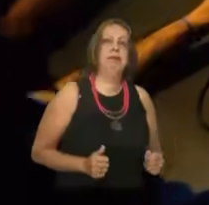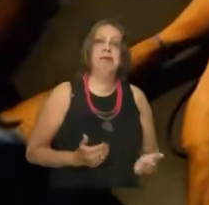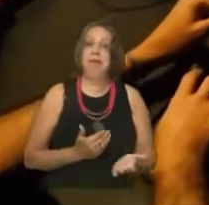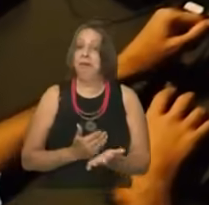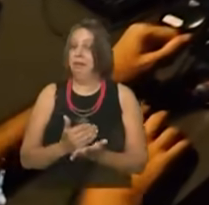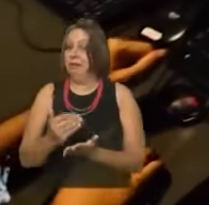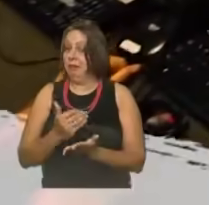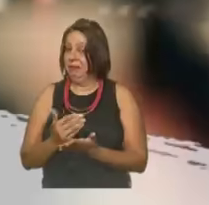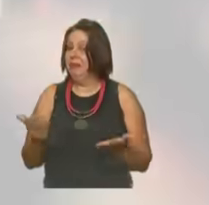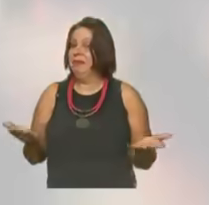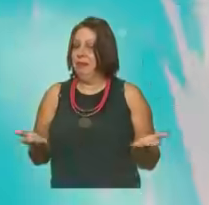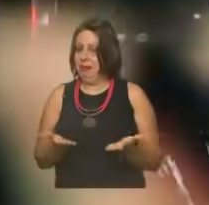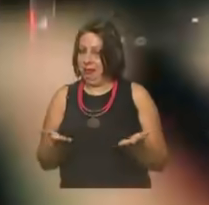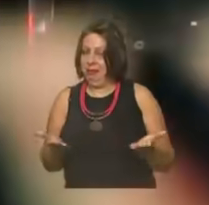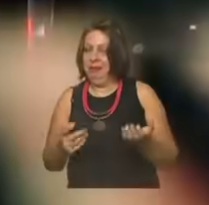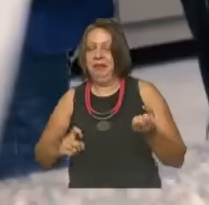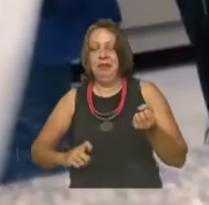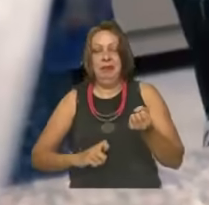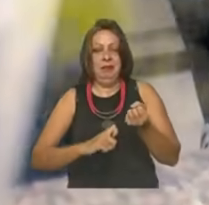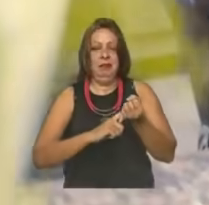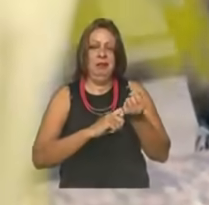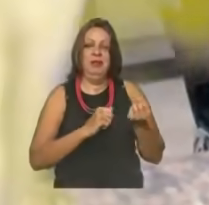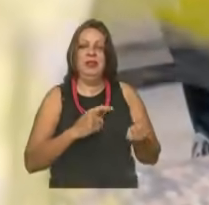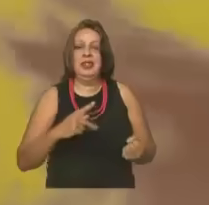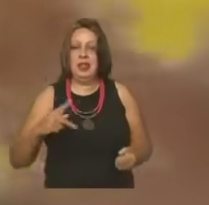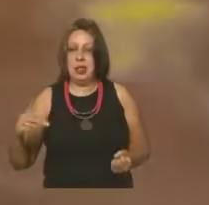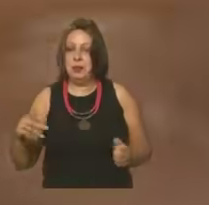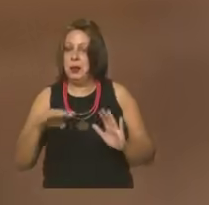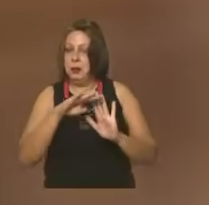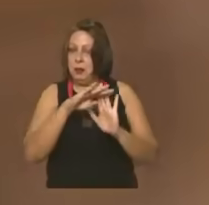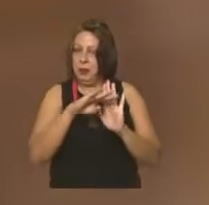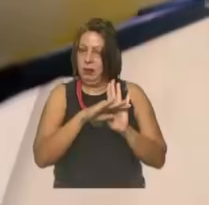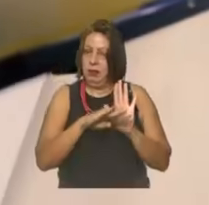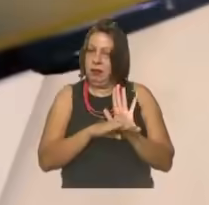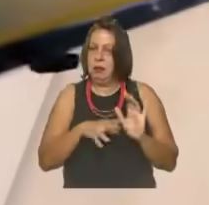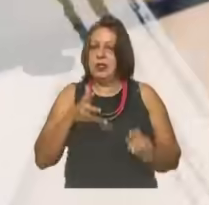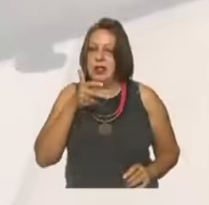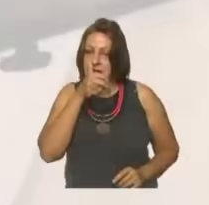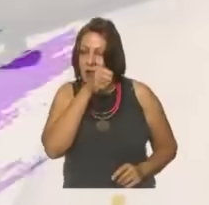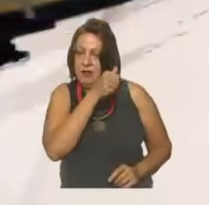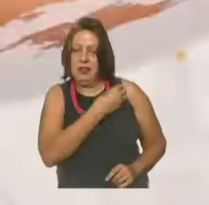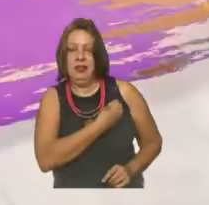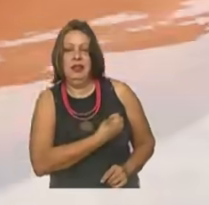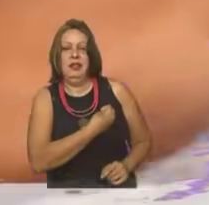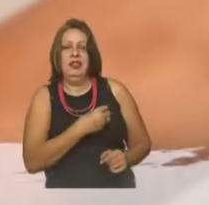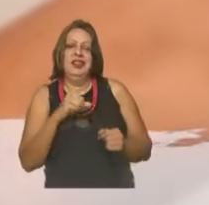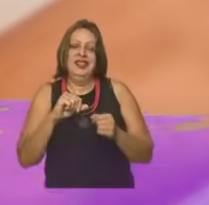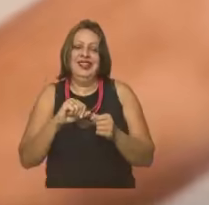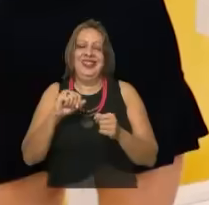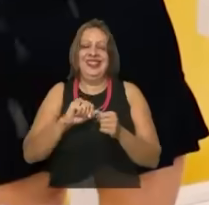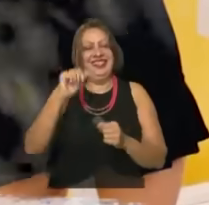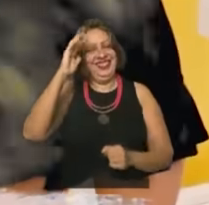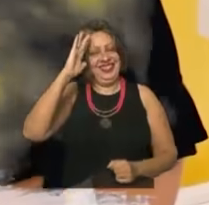Está começando agora o Caju Cap, o programa que salva vidas e realiza sonhos.